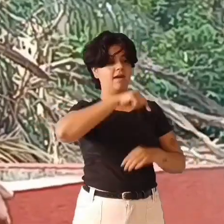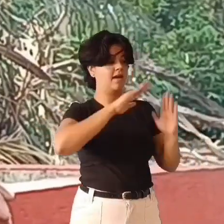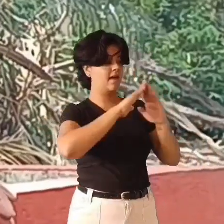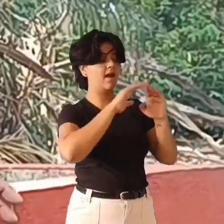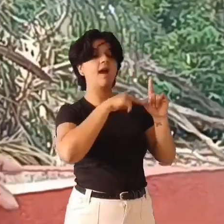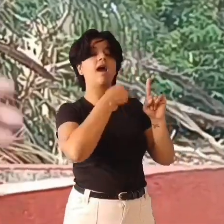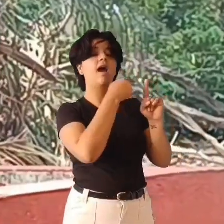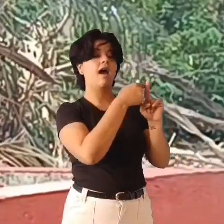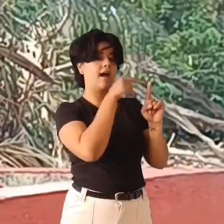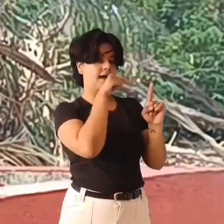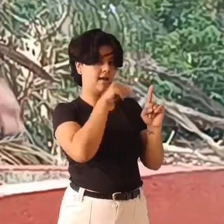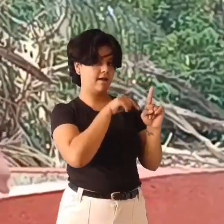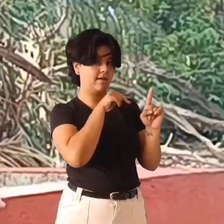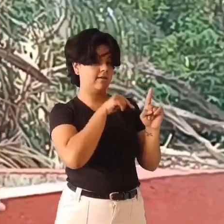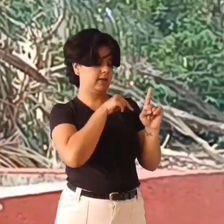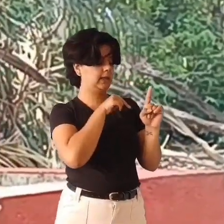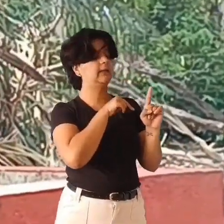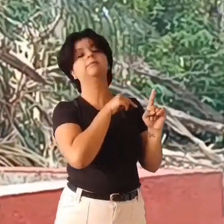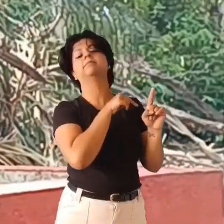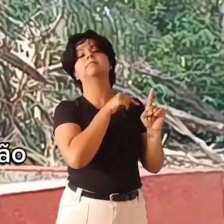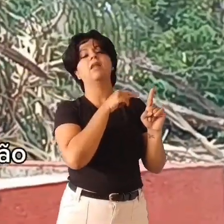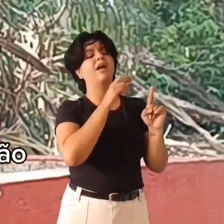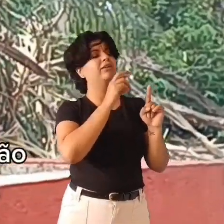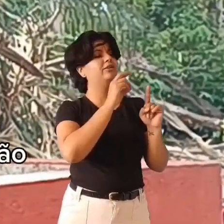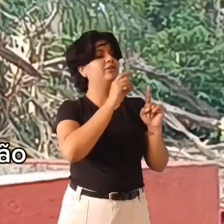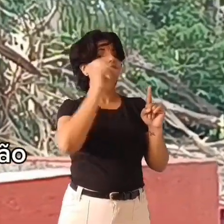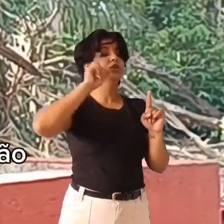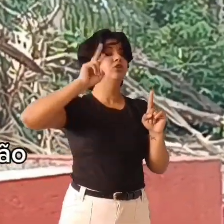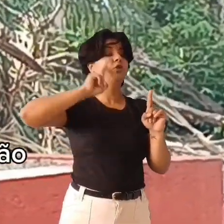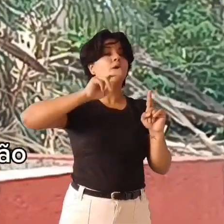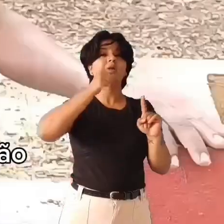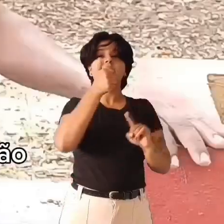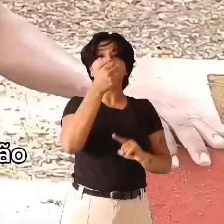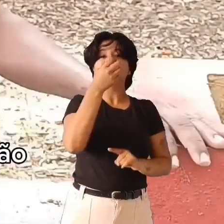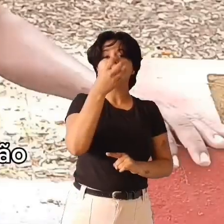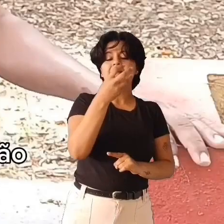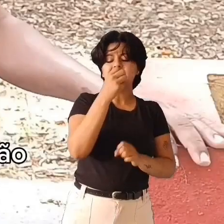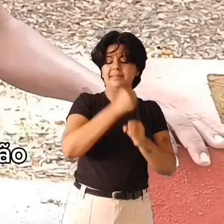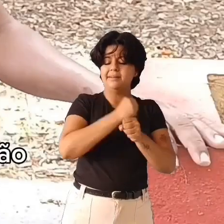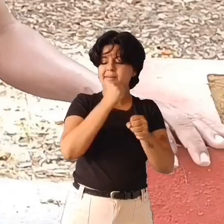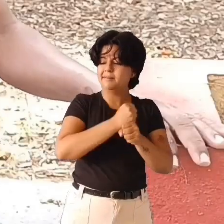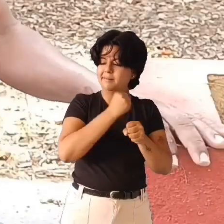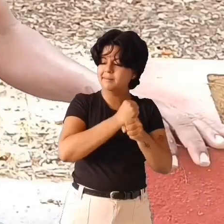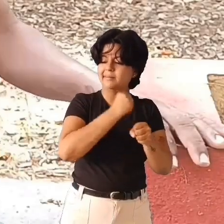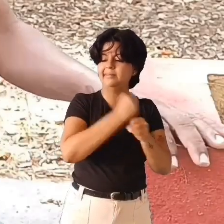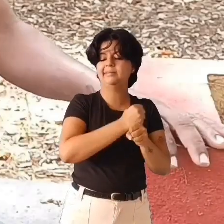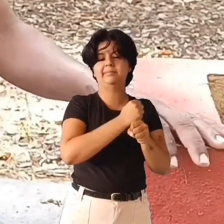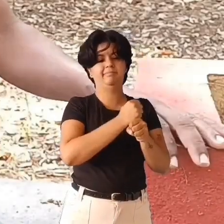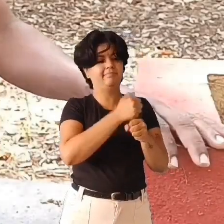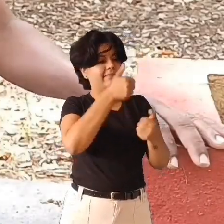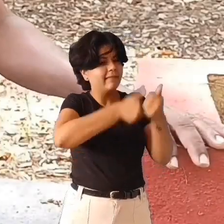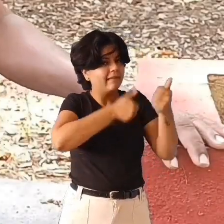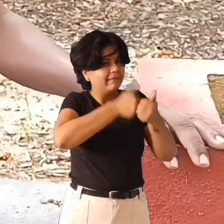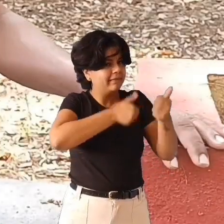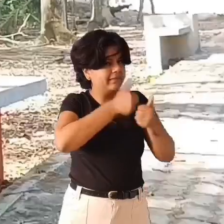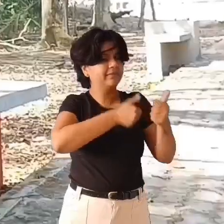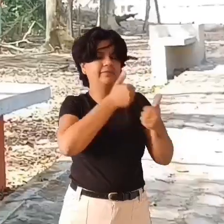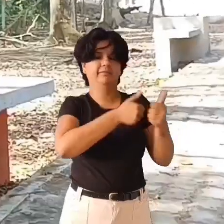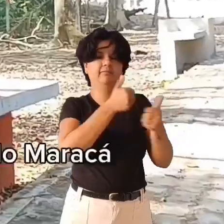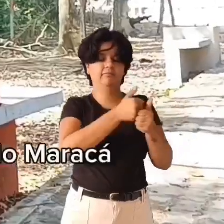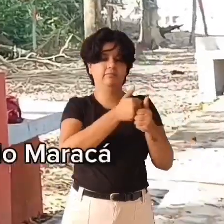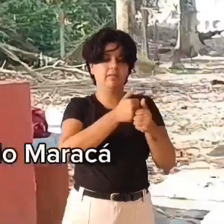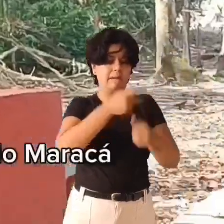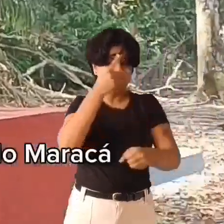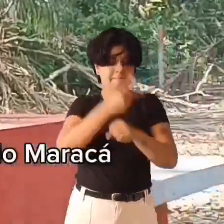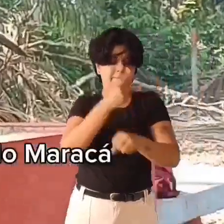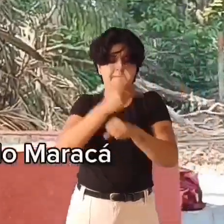aqui, que é em ruína, só está em ruína, a história dela é 13 anos de construção que essa igreja levou. 13 anos.